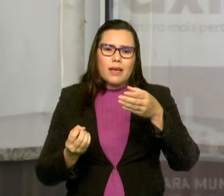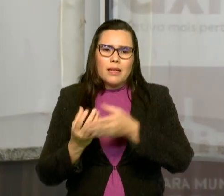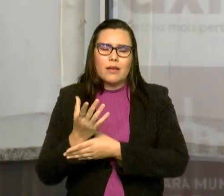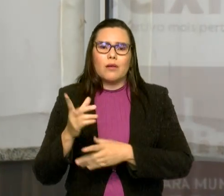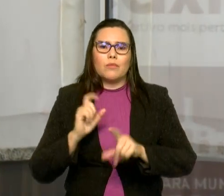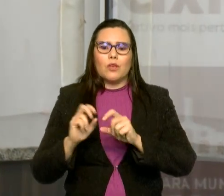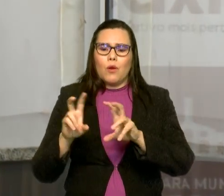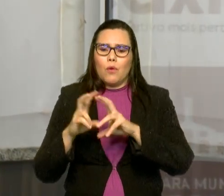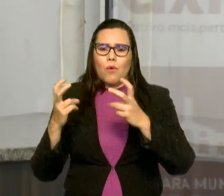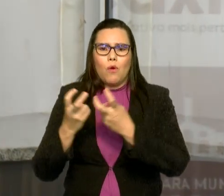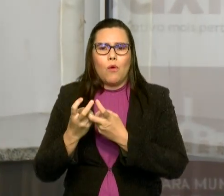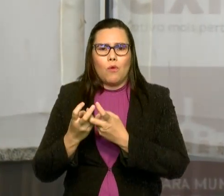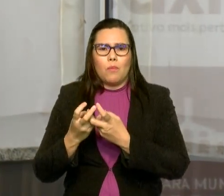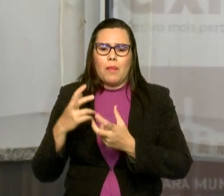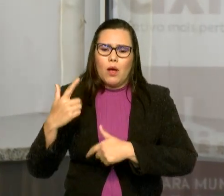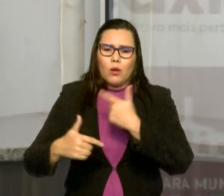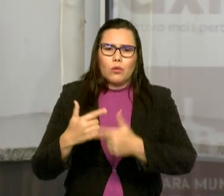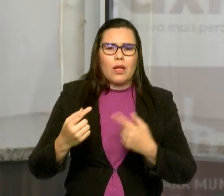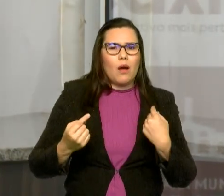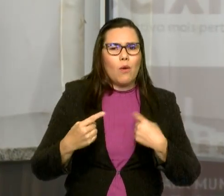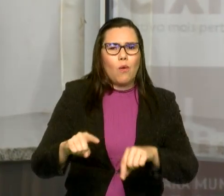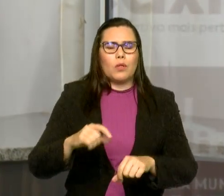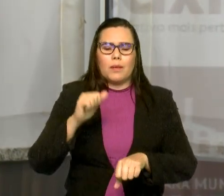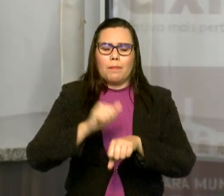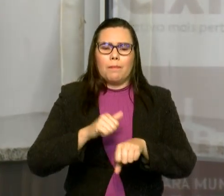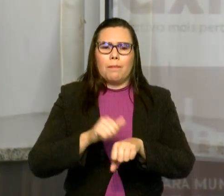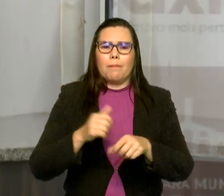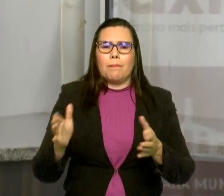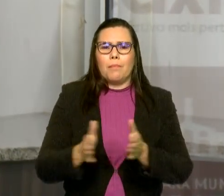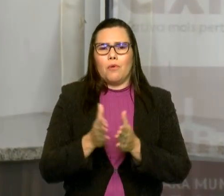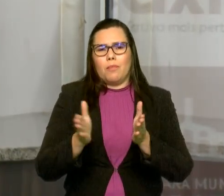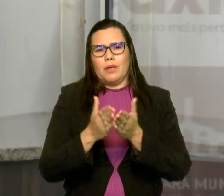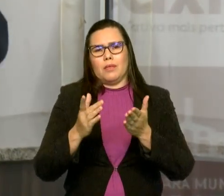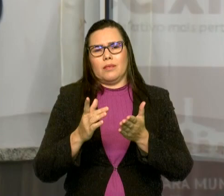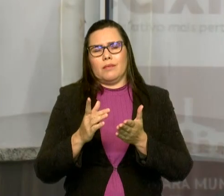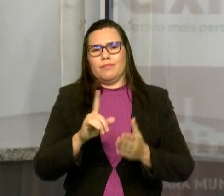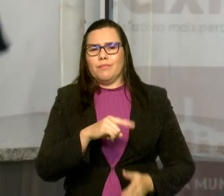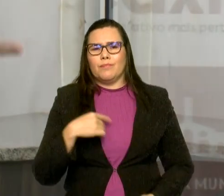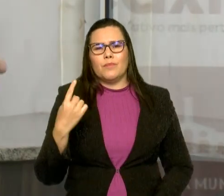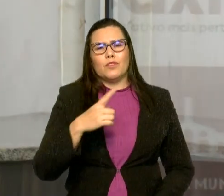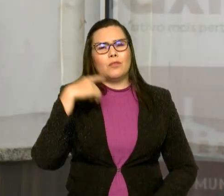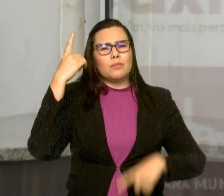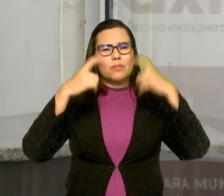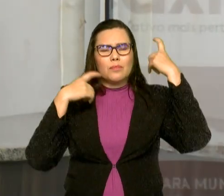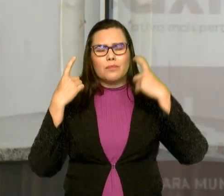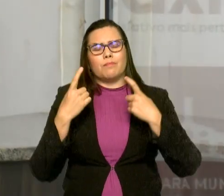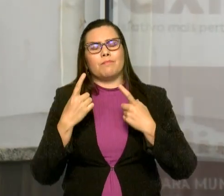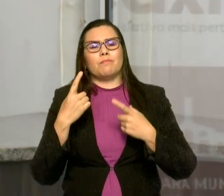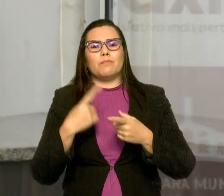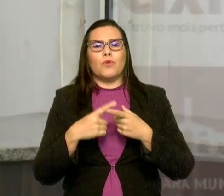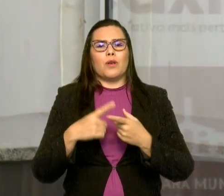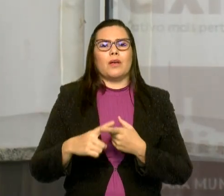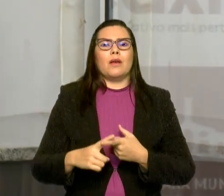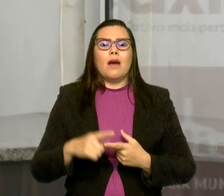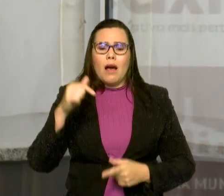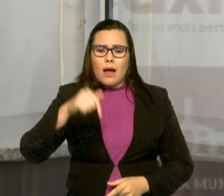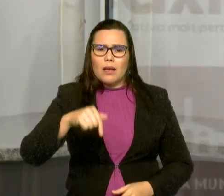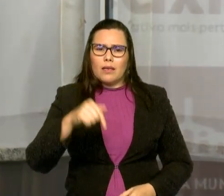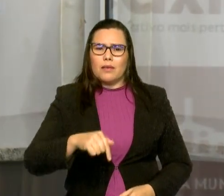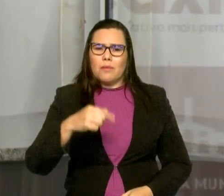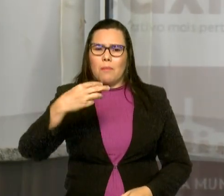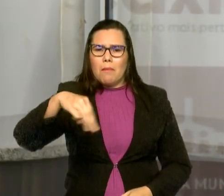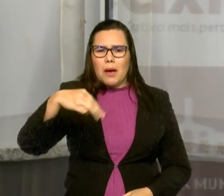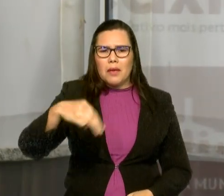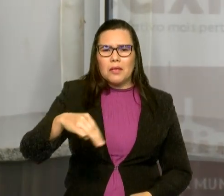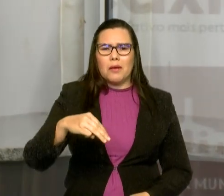Pobreza. Preocupados que estamos, por que que o Maranhão, com tantas potencialidades, com